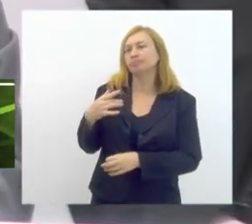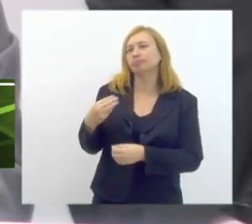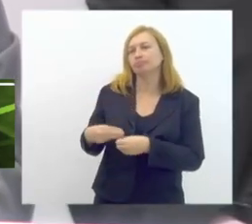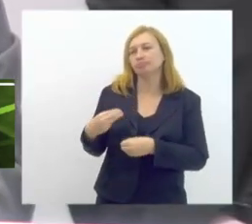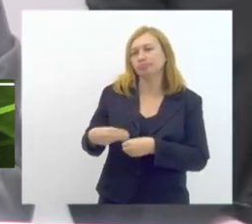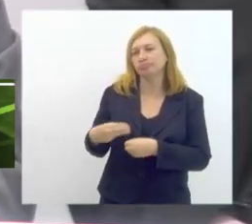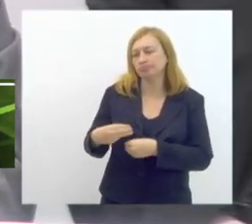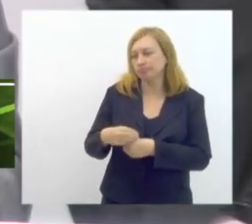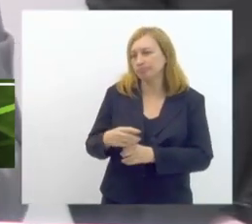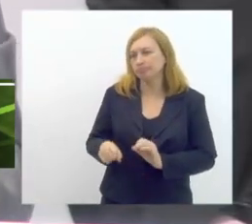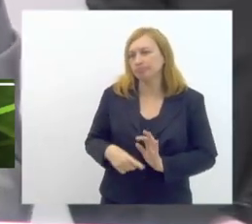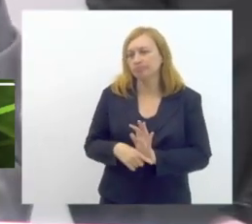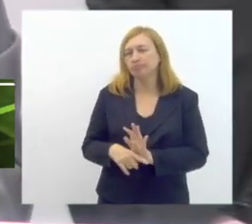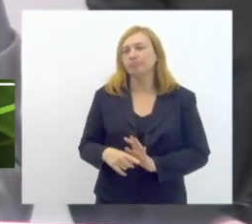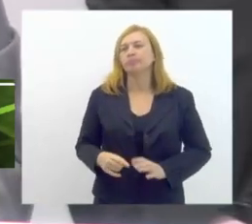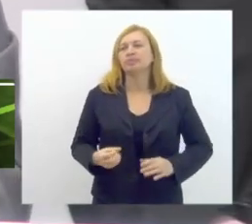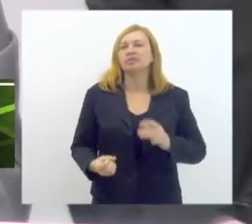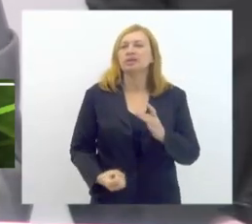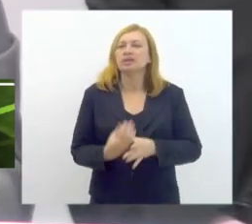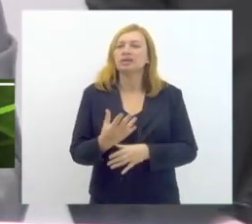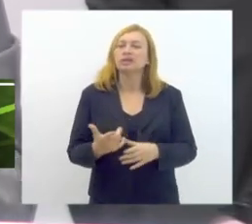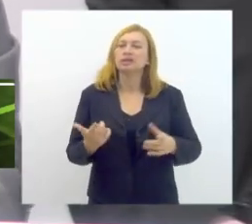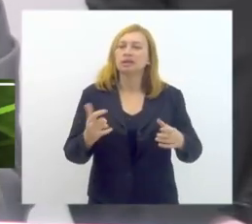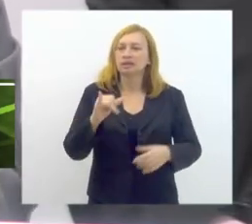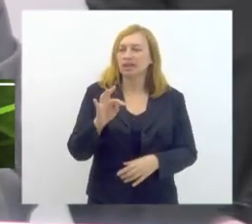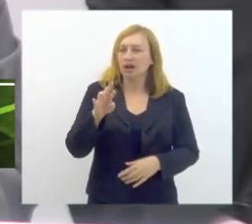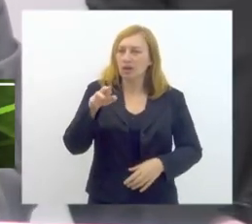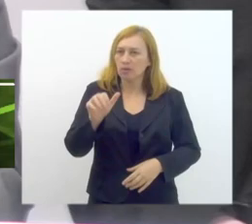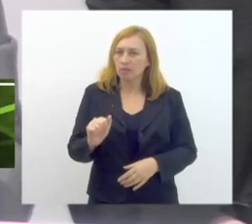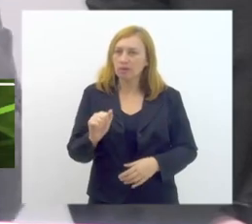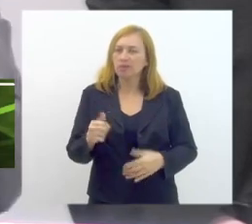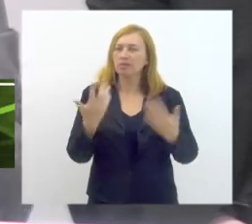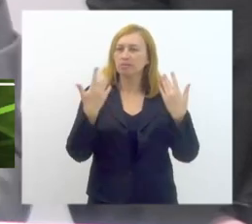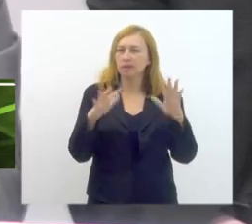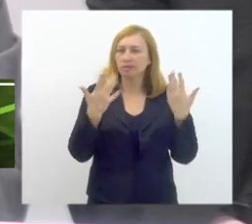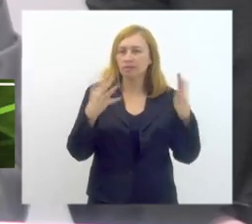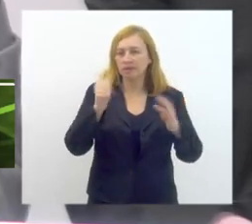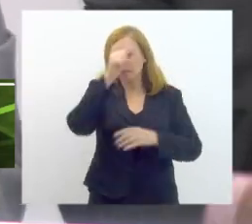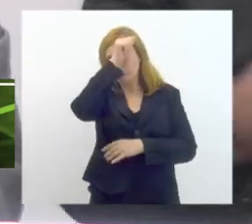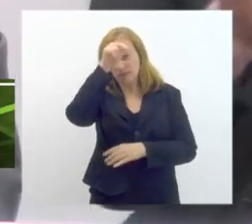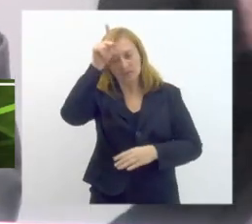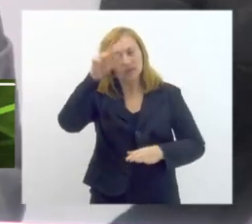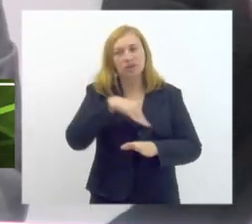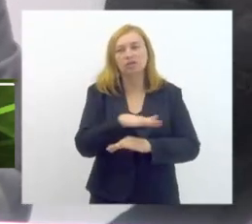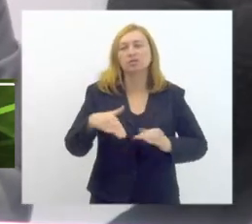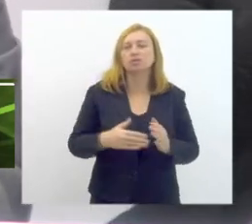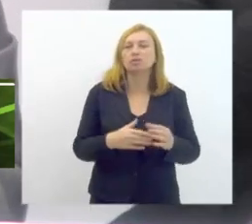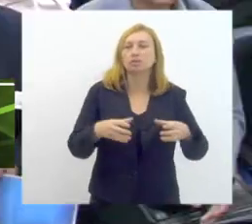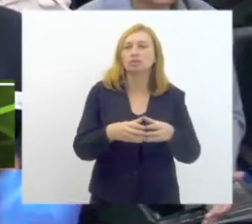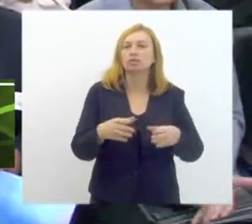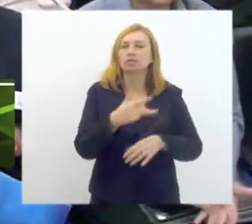que começou, que está implantado em Itaúva. Eu quero parabenizar o prefeito, toda a equipe de saúde.